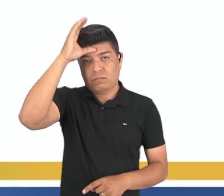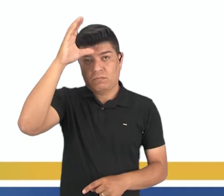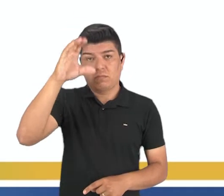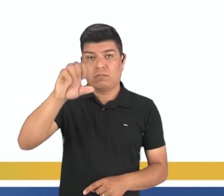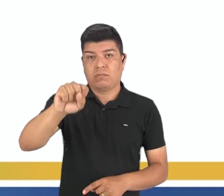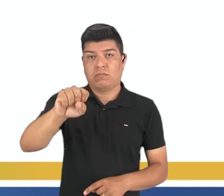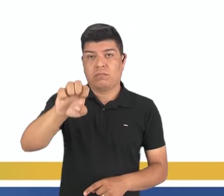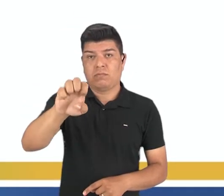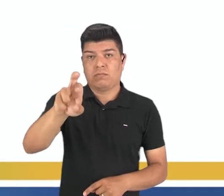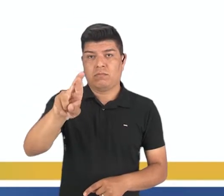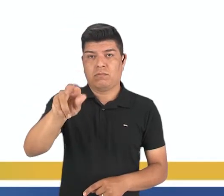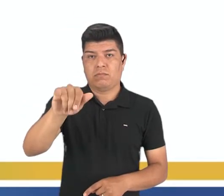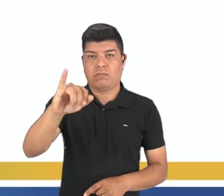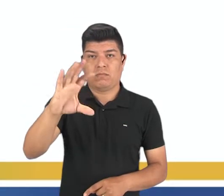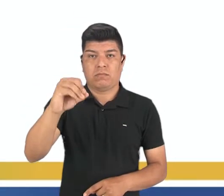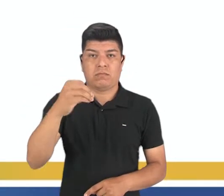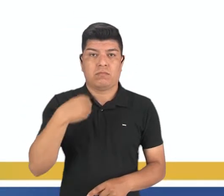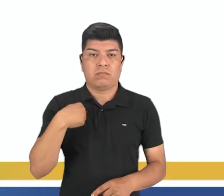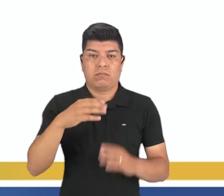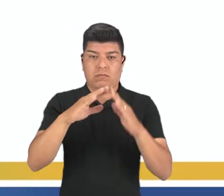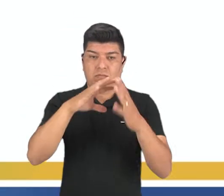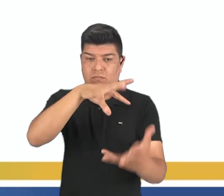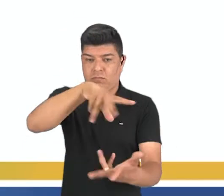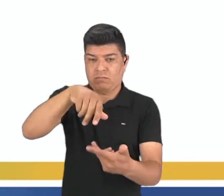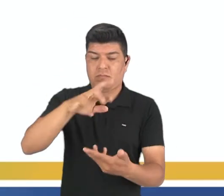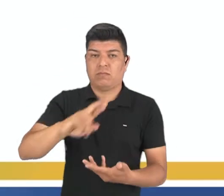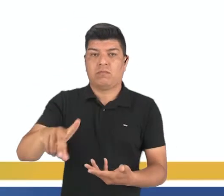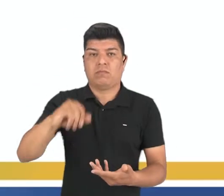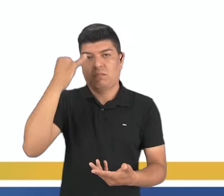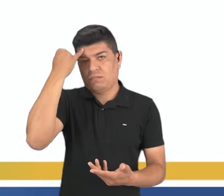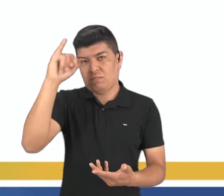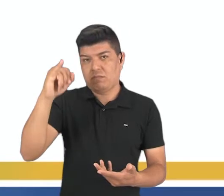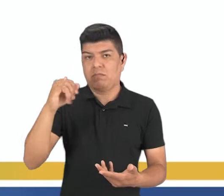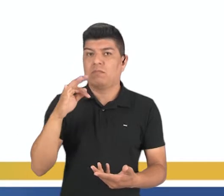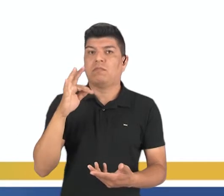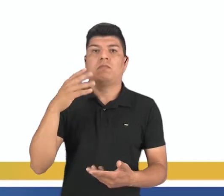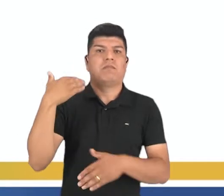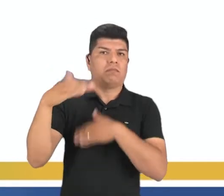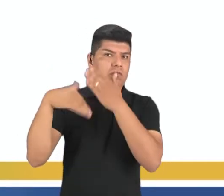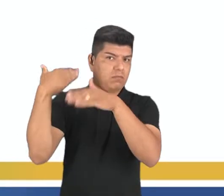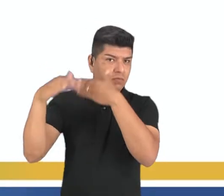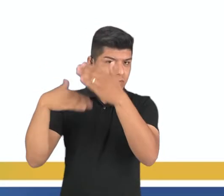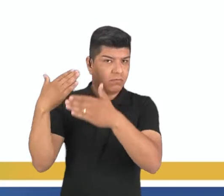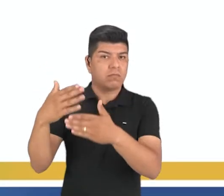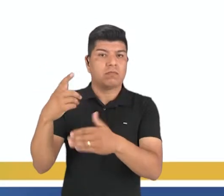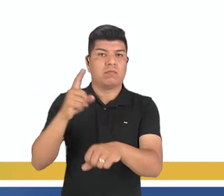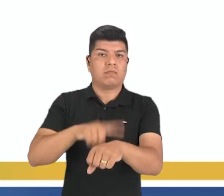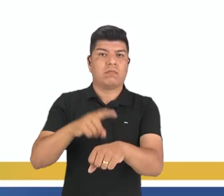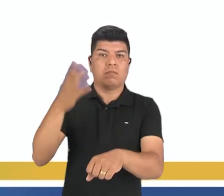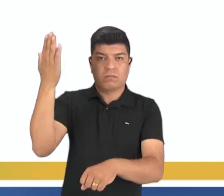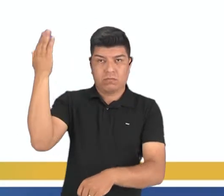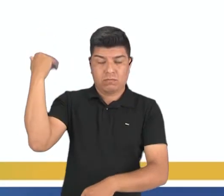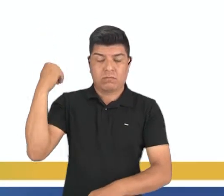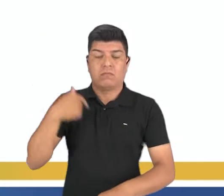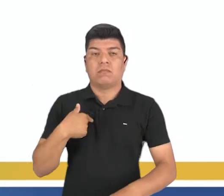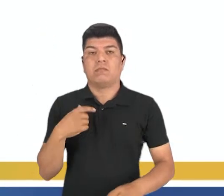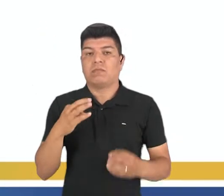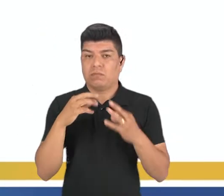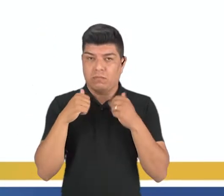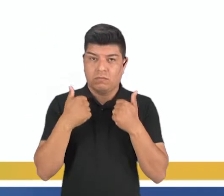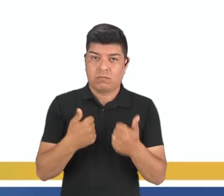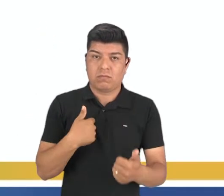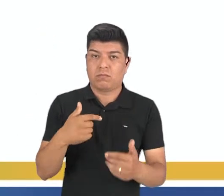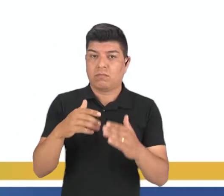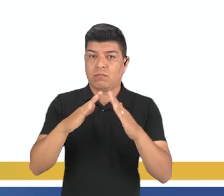não era desse mundo. Digo isto porque ele tinha ideias bem avançadas para aquele tempo e lugar. Tudo bem que